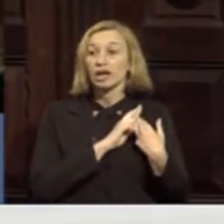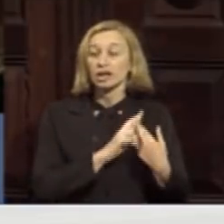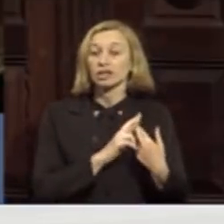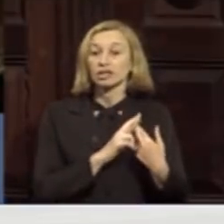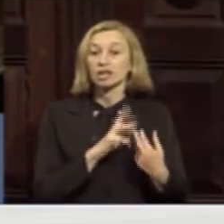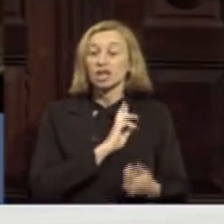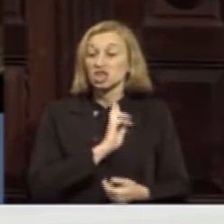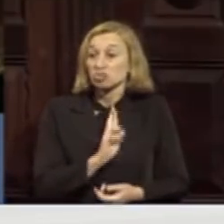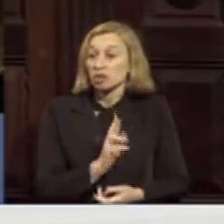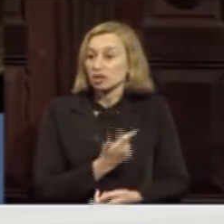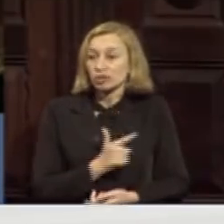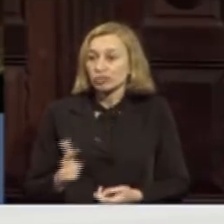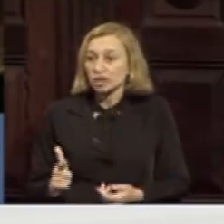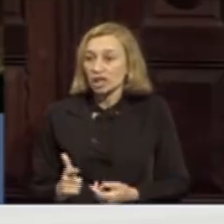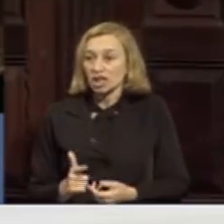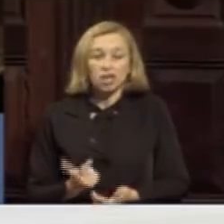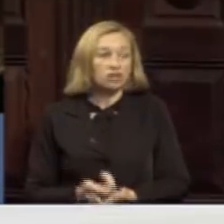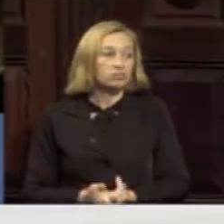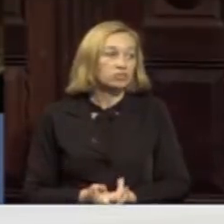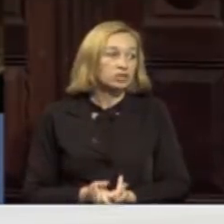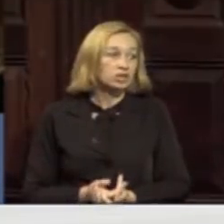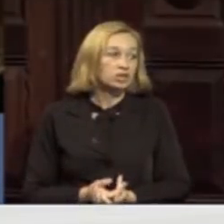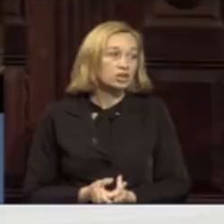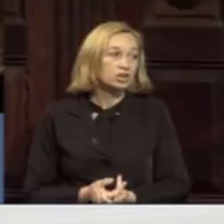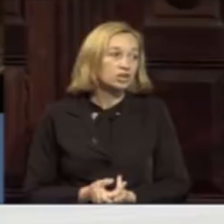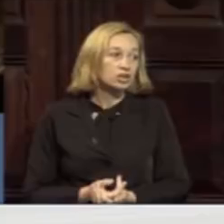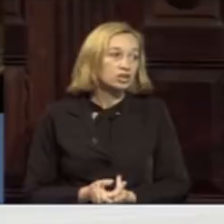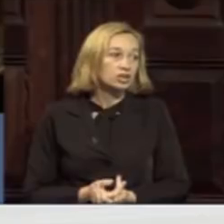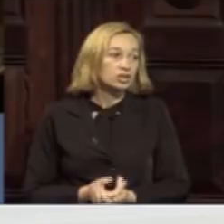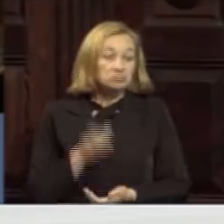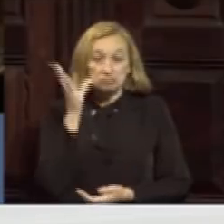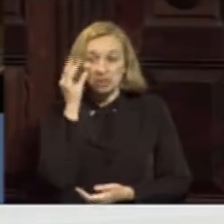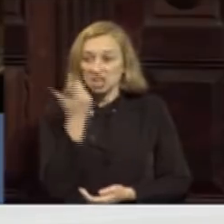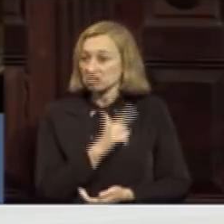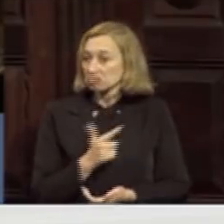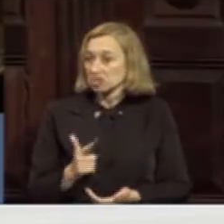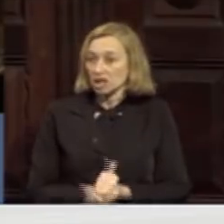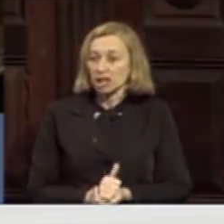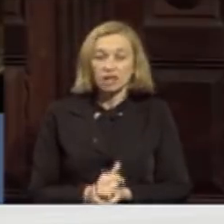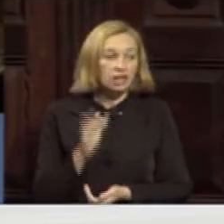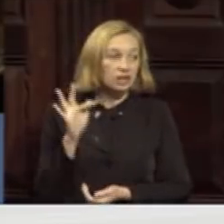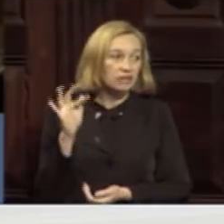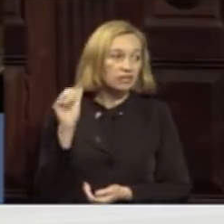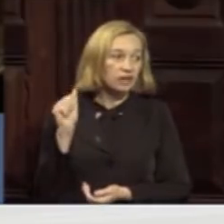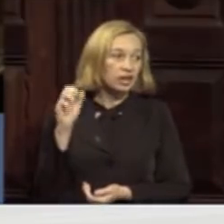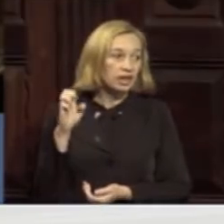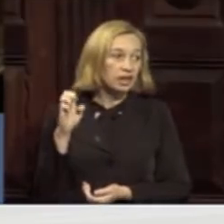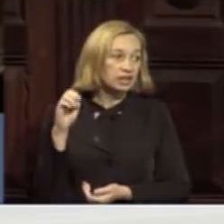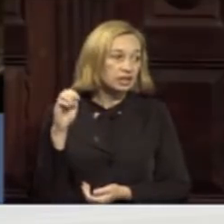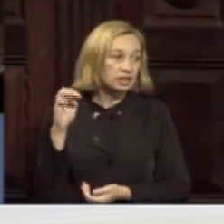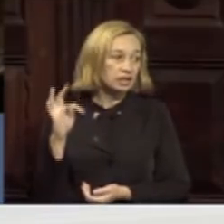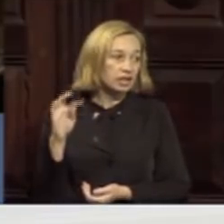dá importância, não se interessa, no âmbito da FAETEC, é bom dizer, está no âmbito da área de ciência e